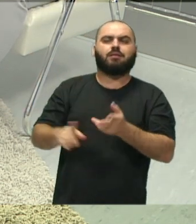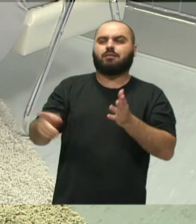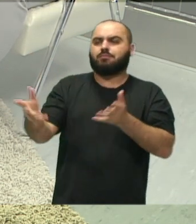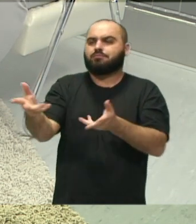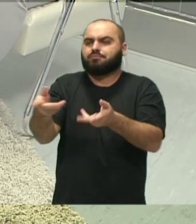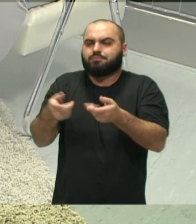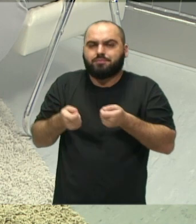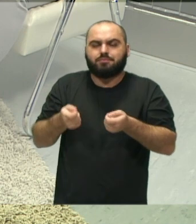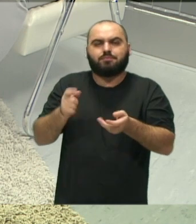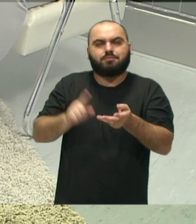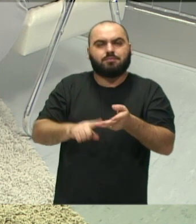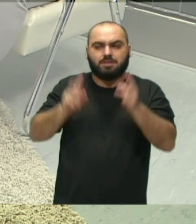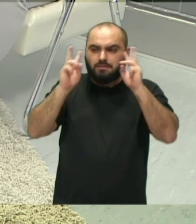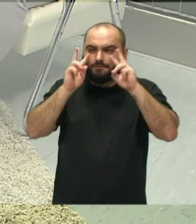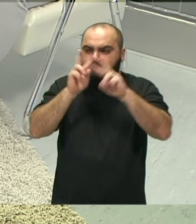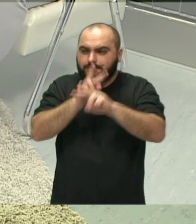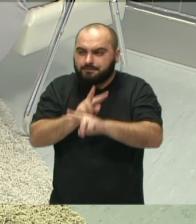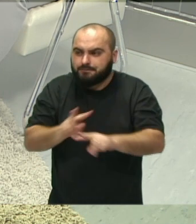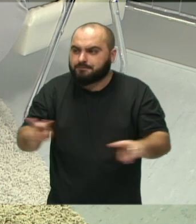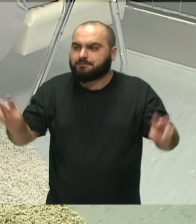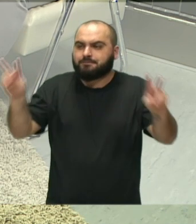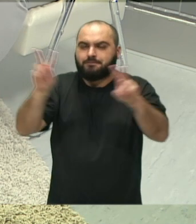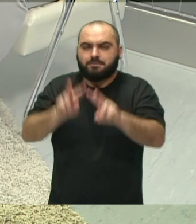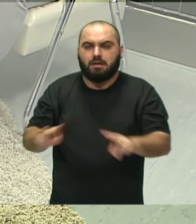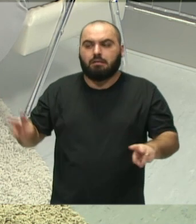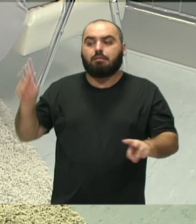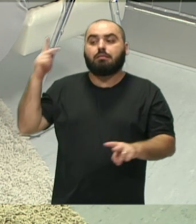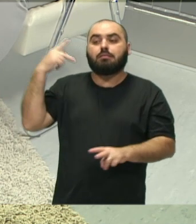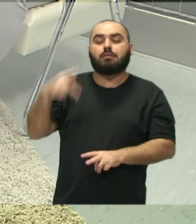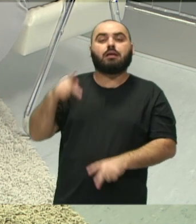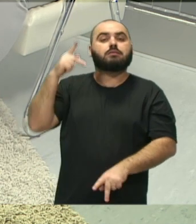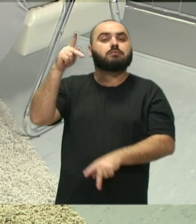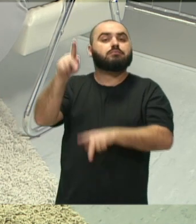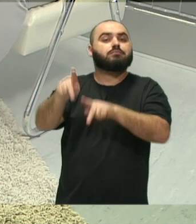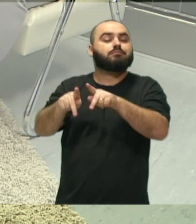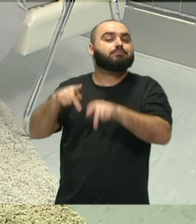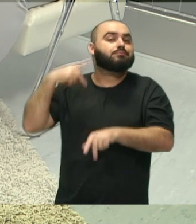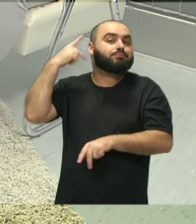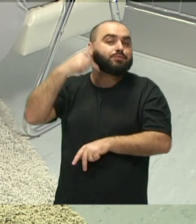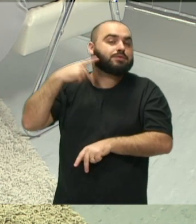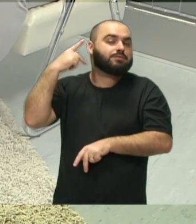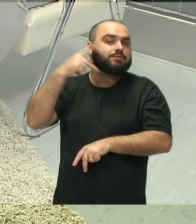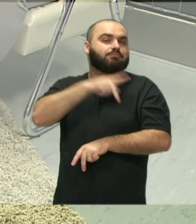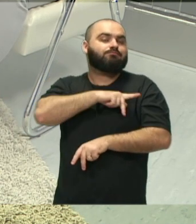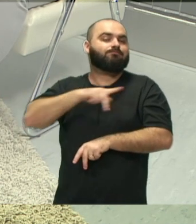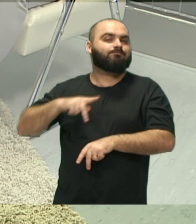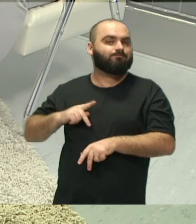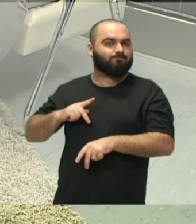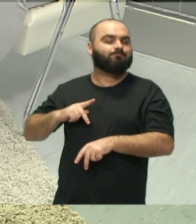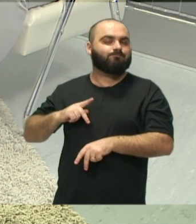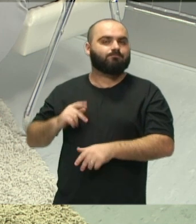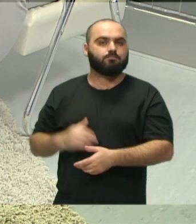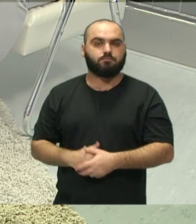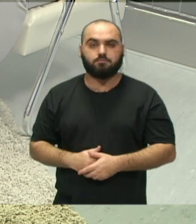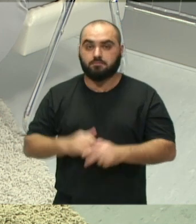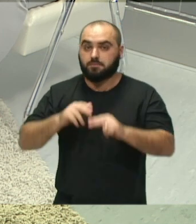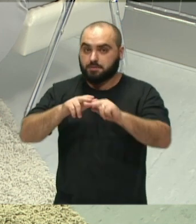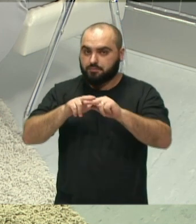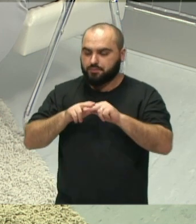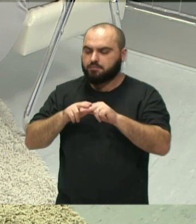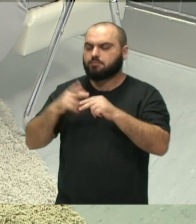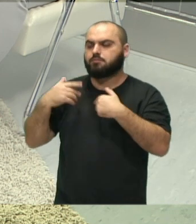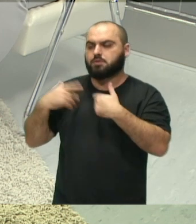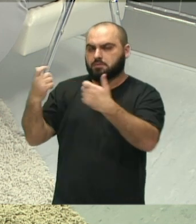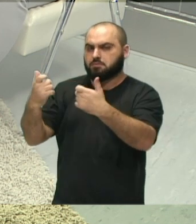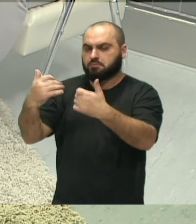na visibilidade dessa política pública perante a sociedade. Então, quando nós colocamos